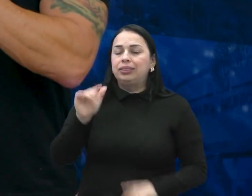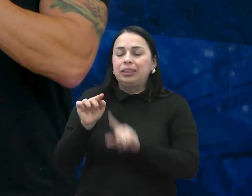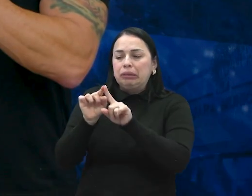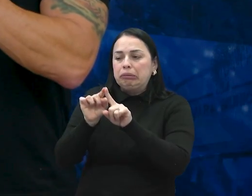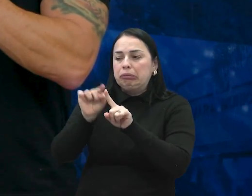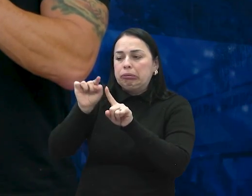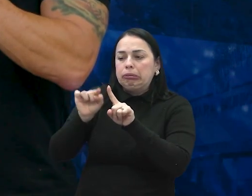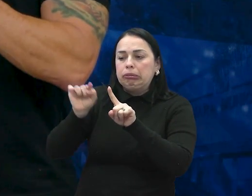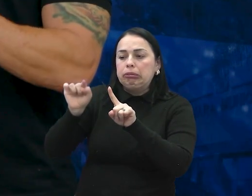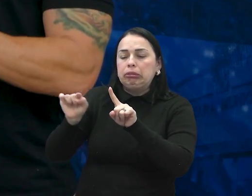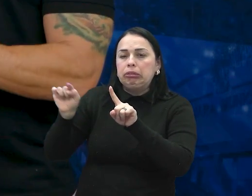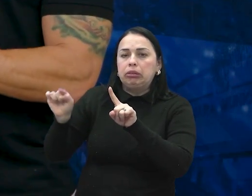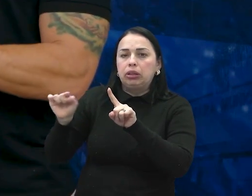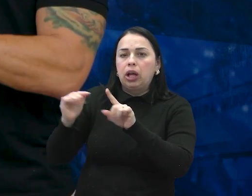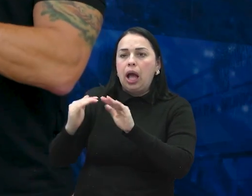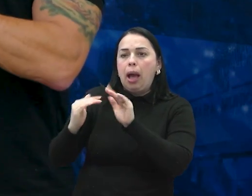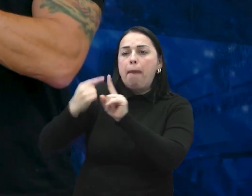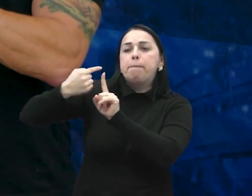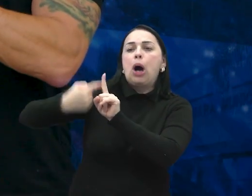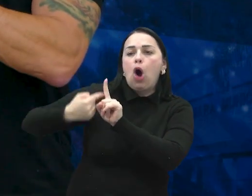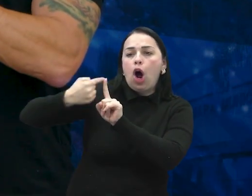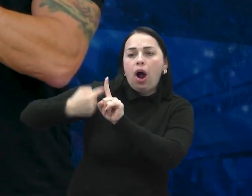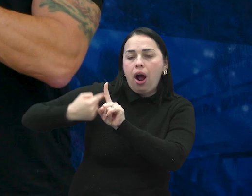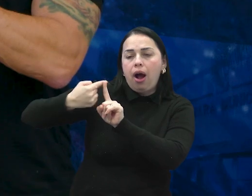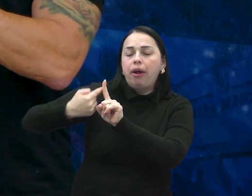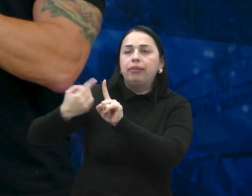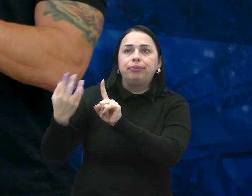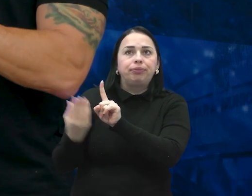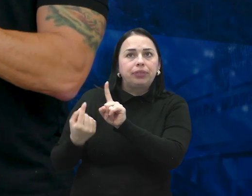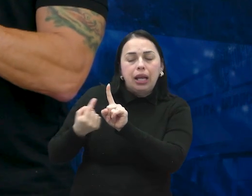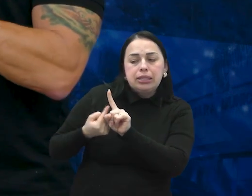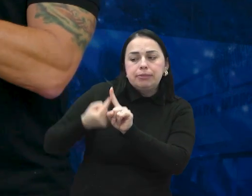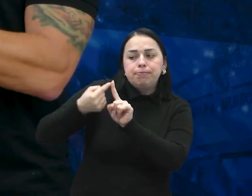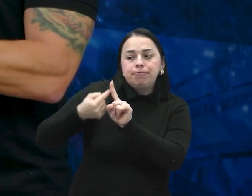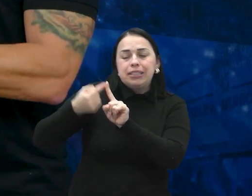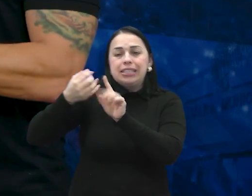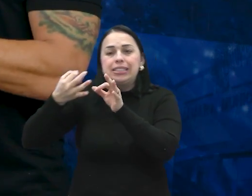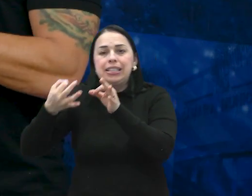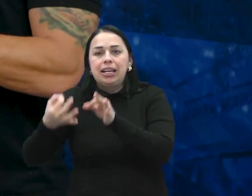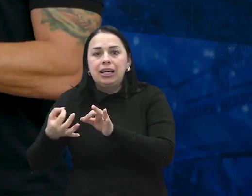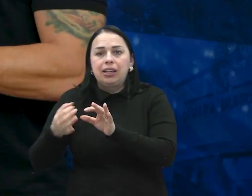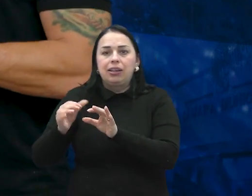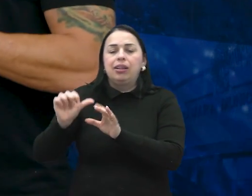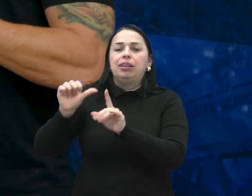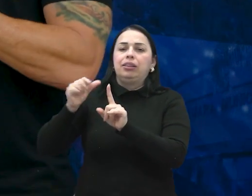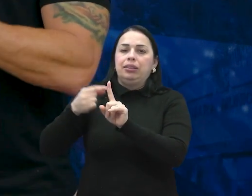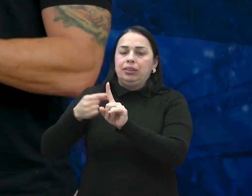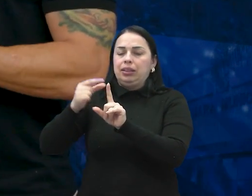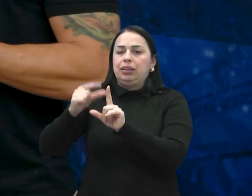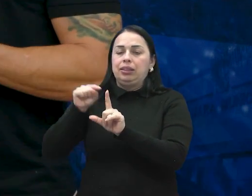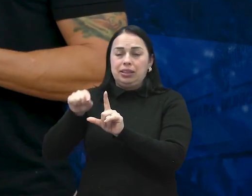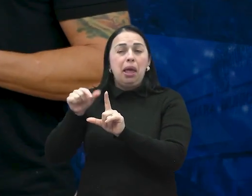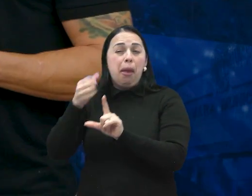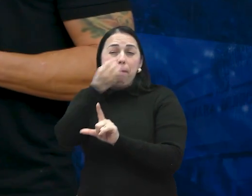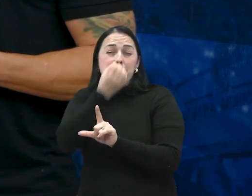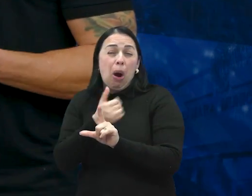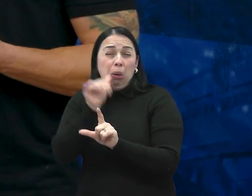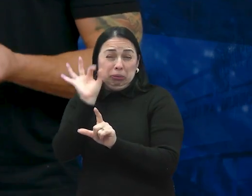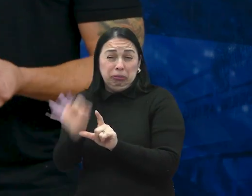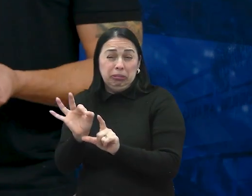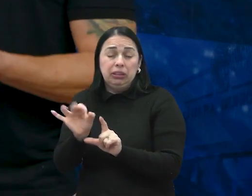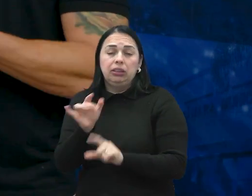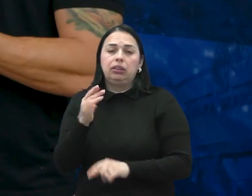toda uma discussão sobre a precisão desse exame, enfim, daqueles